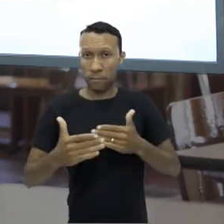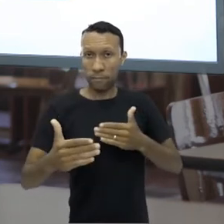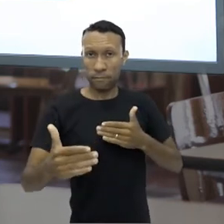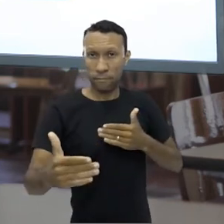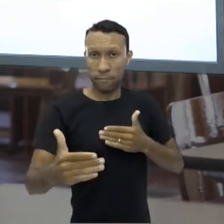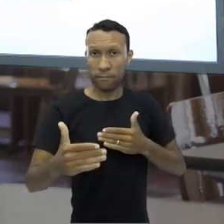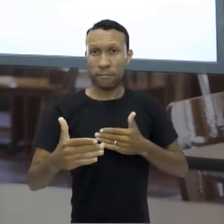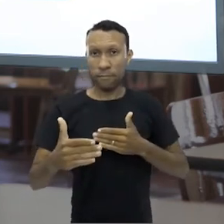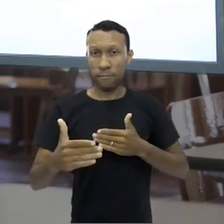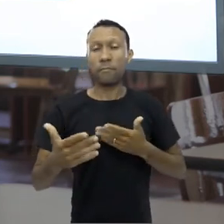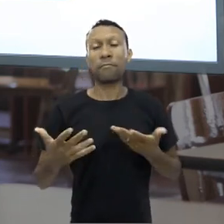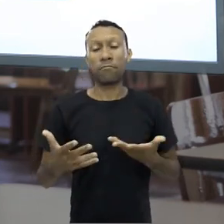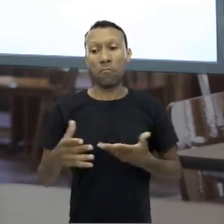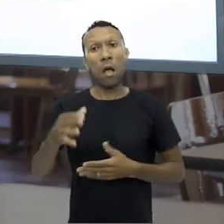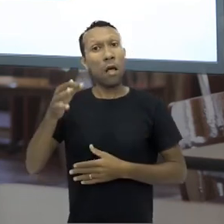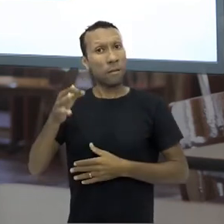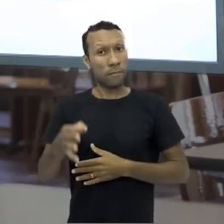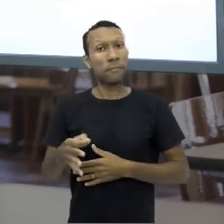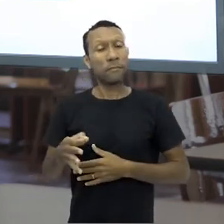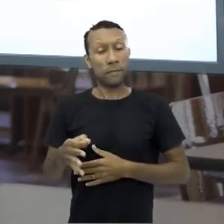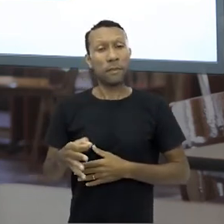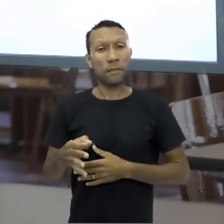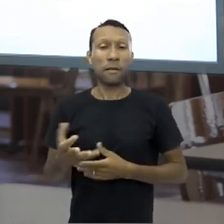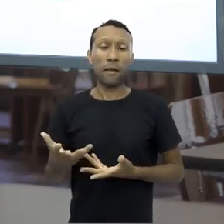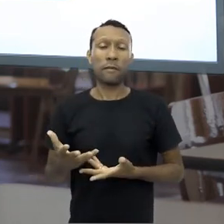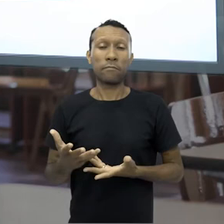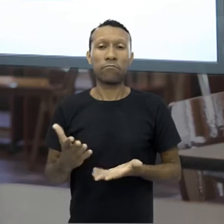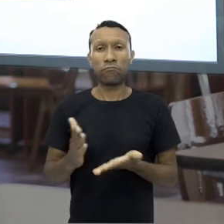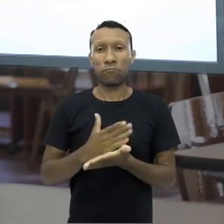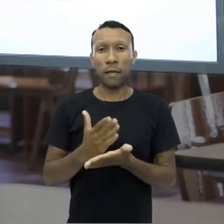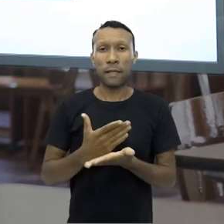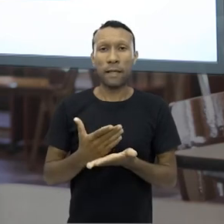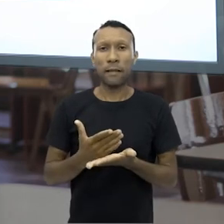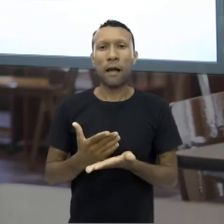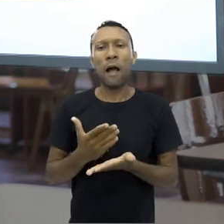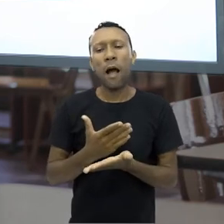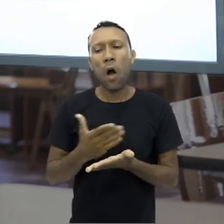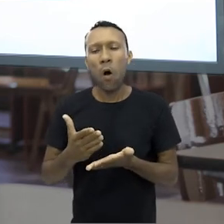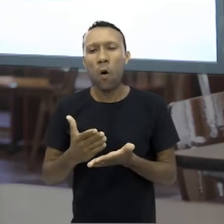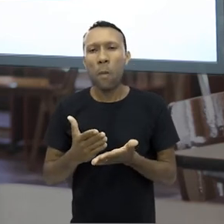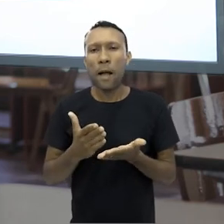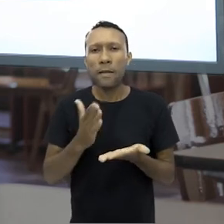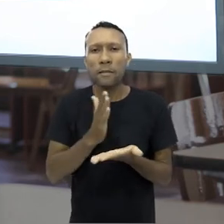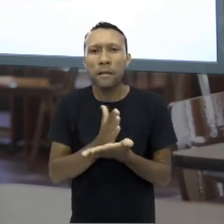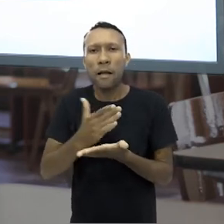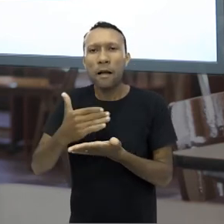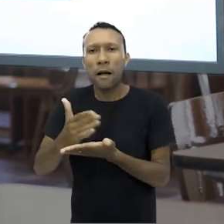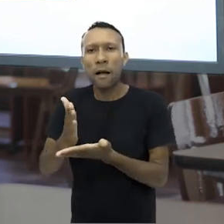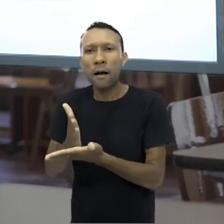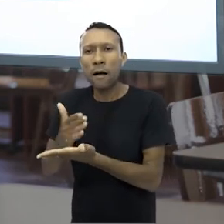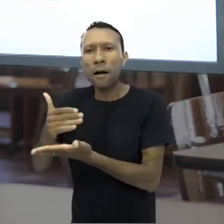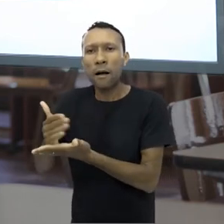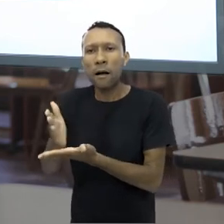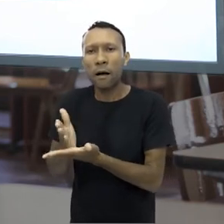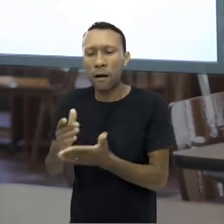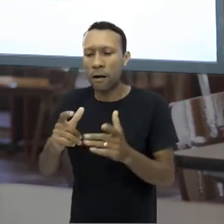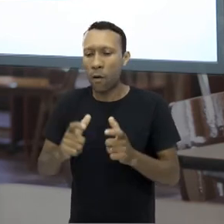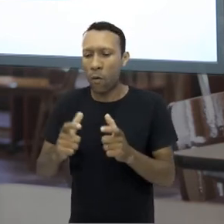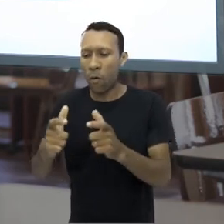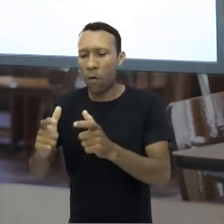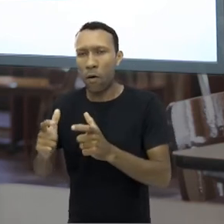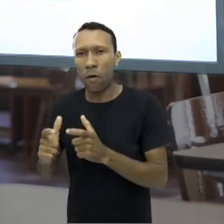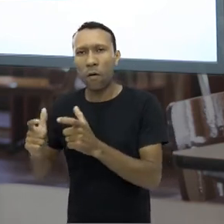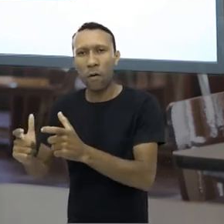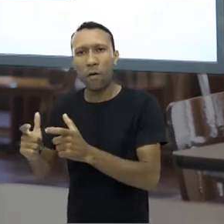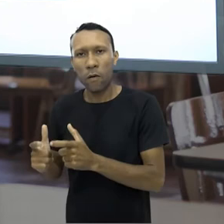casa desenhados de forma proporcional no seu caderno, na folha quadriculada, aí a gente sai dividindo esse espaço, essa área da